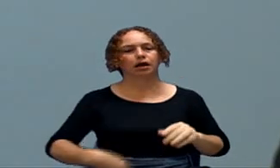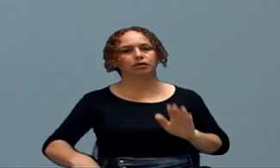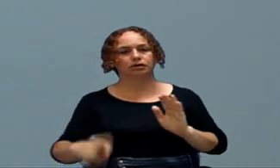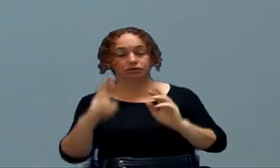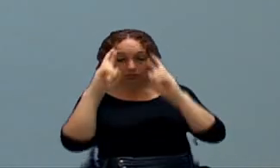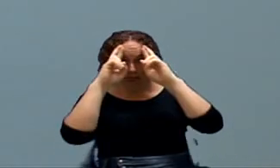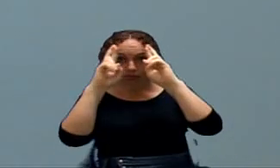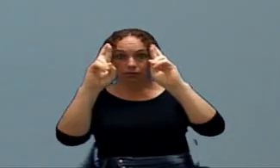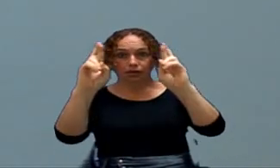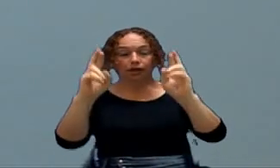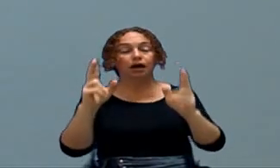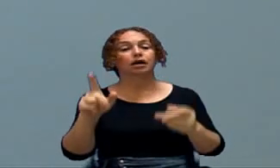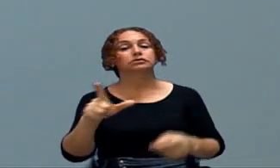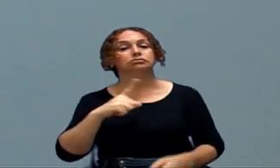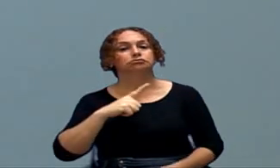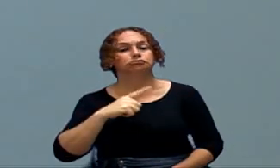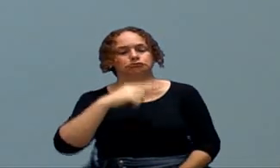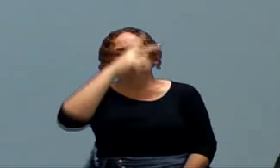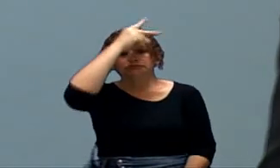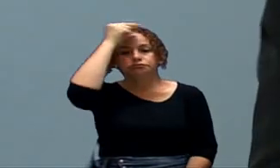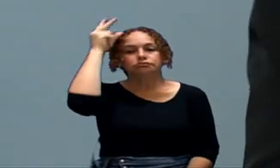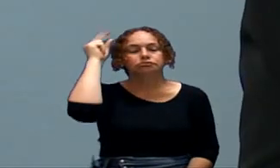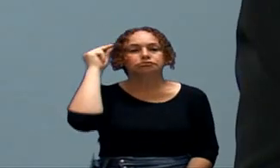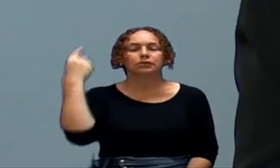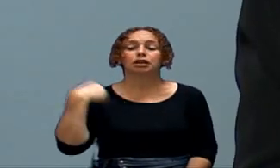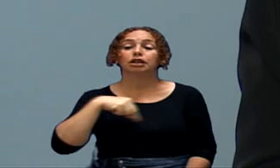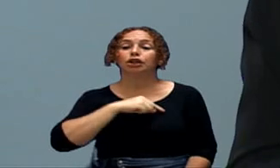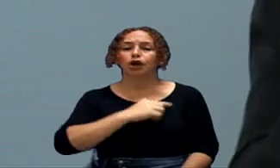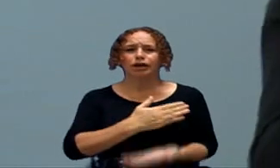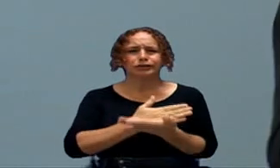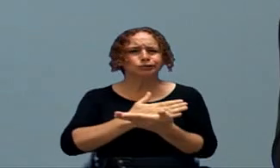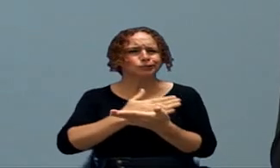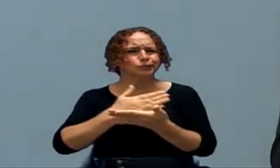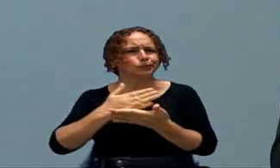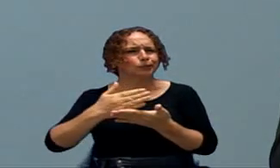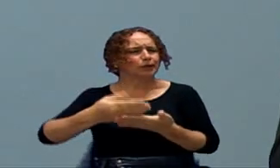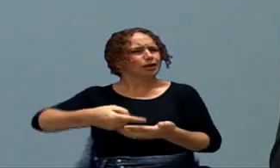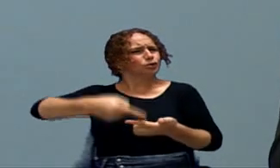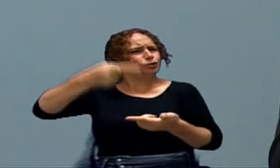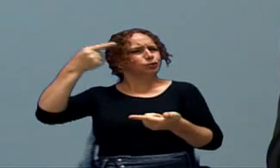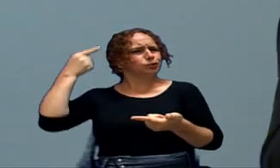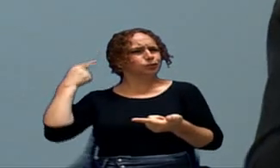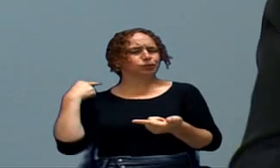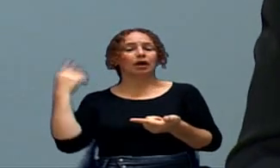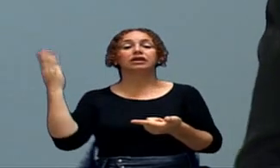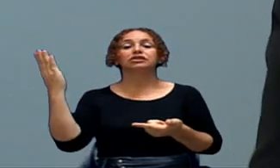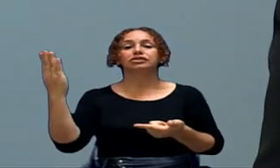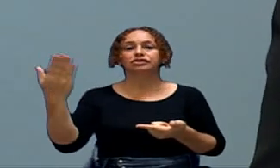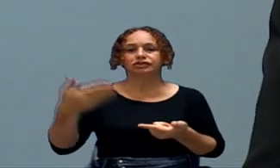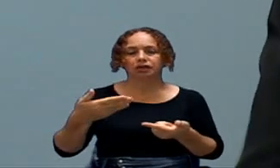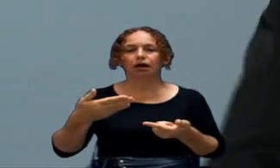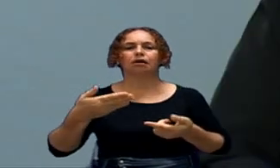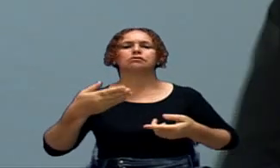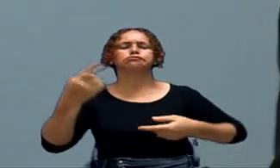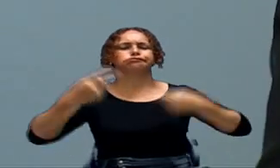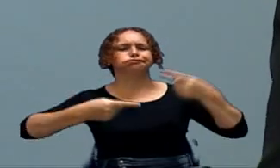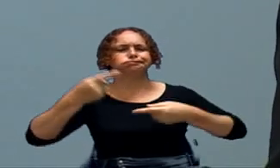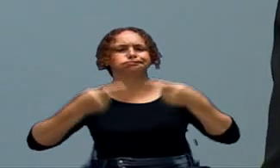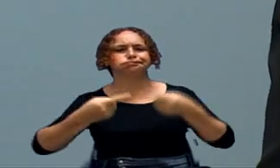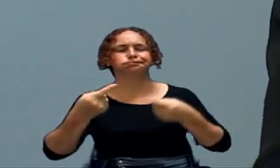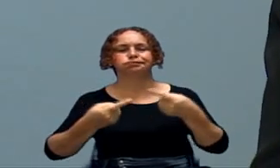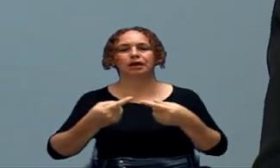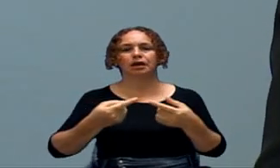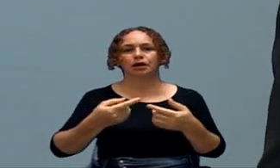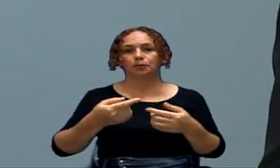gostaria de dizer que nós acompanhamos essa discussão desde o início, quando fomos procurados por representantes do